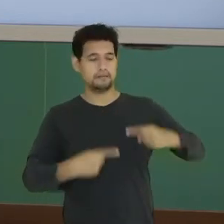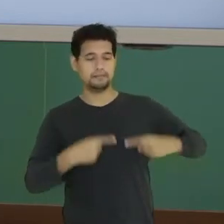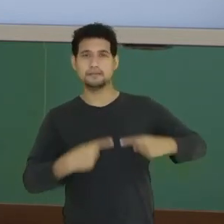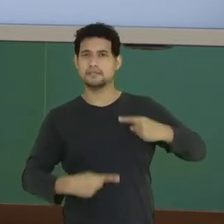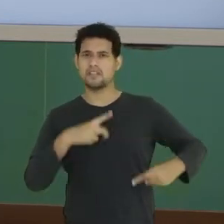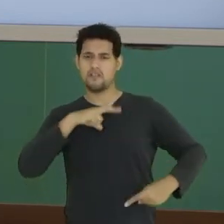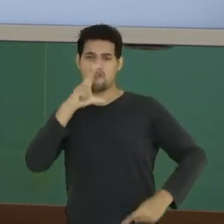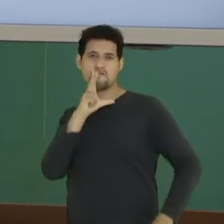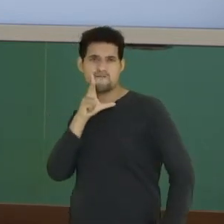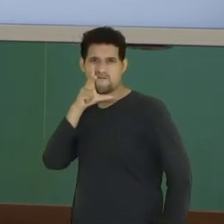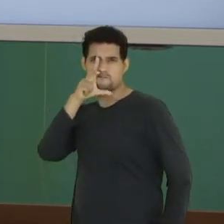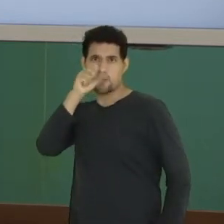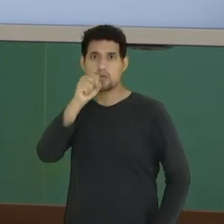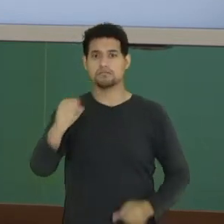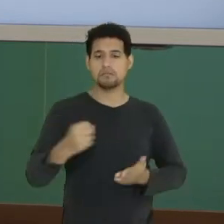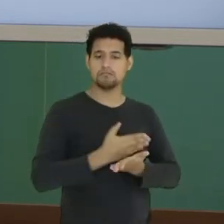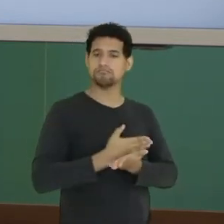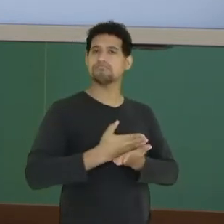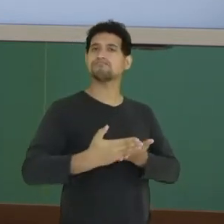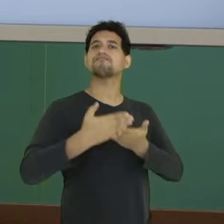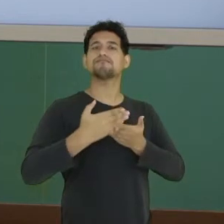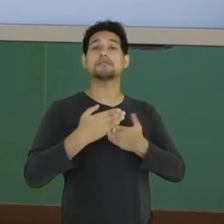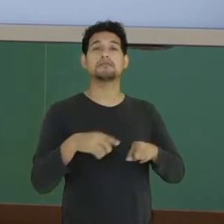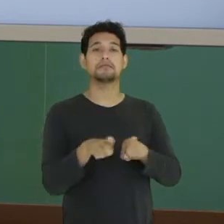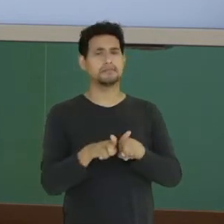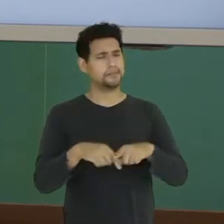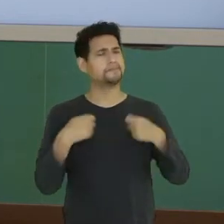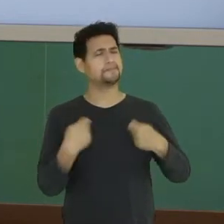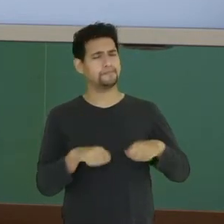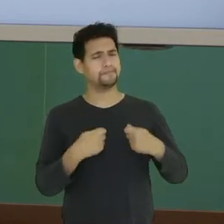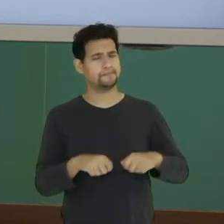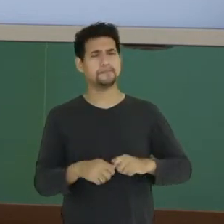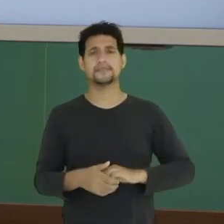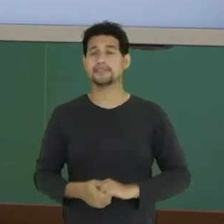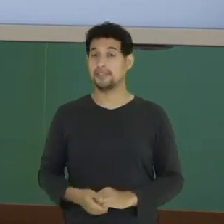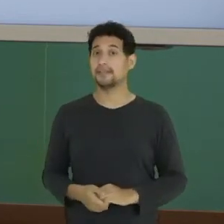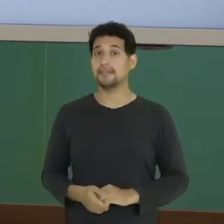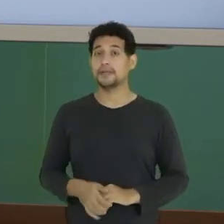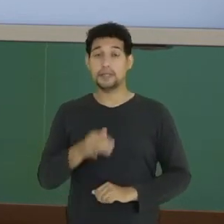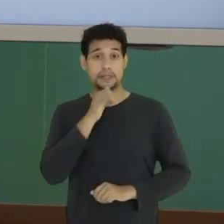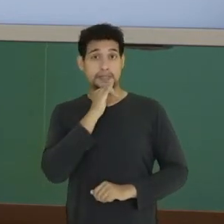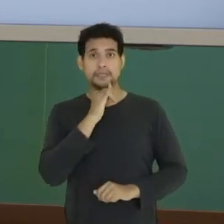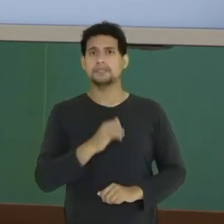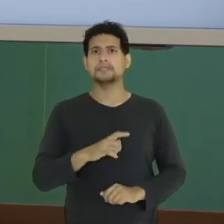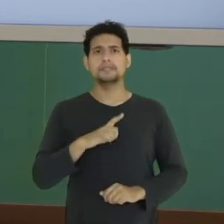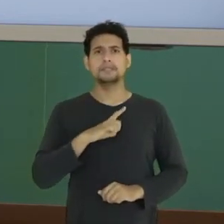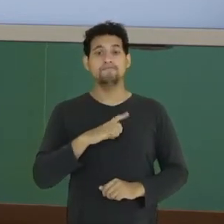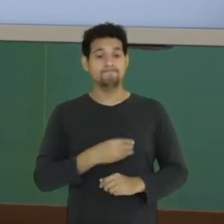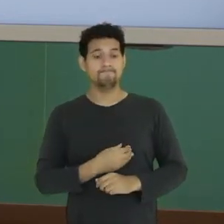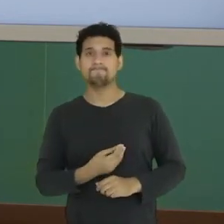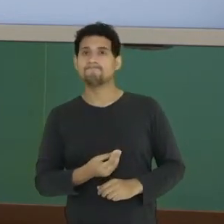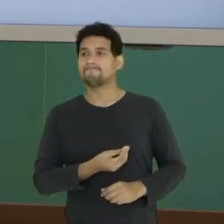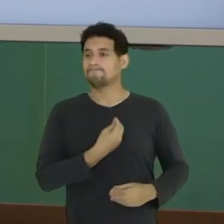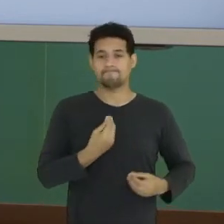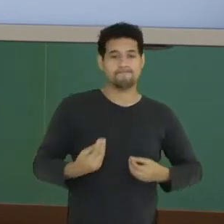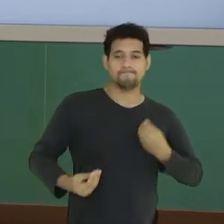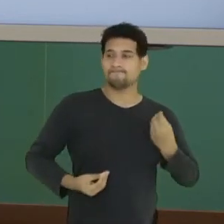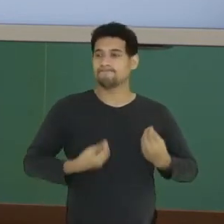ganha força e se faz extremamente necessária. Onde há vida em comum, onde